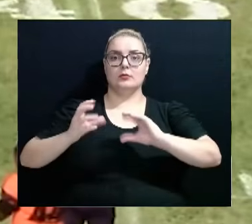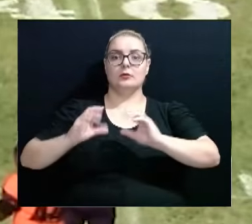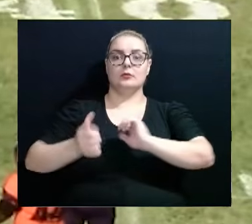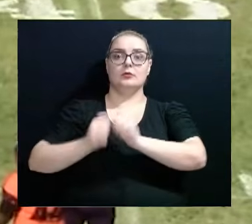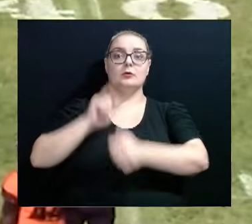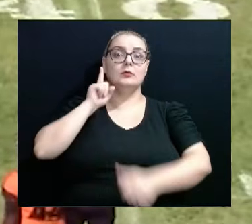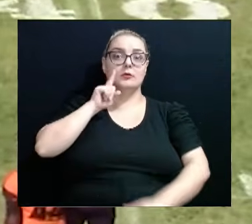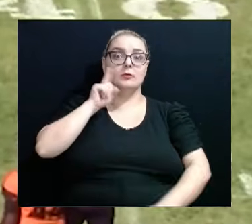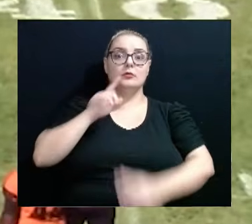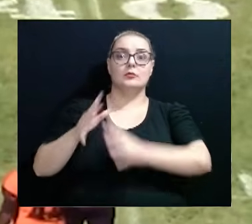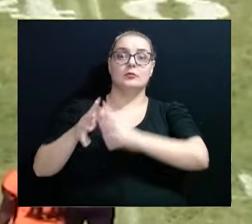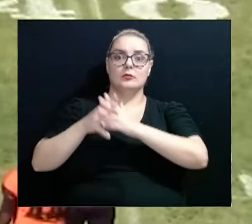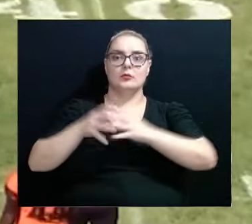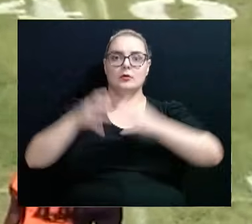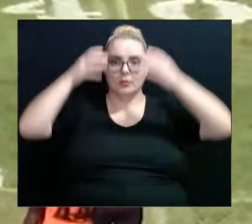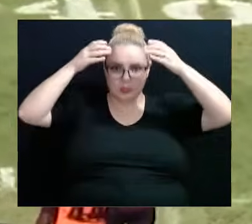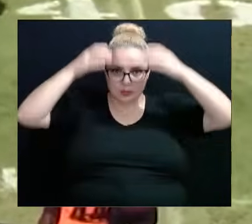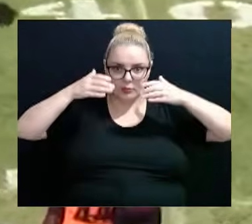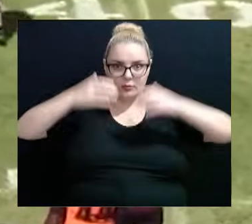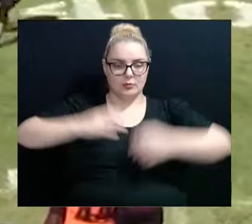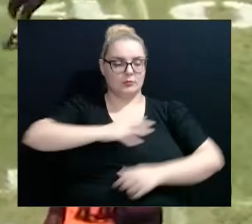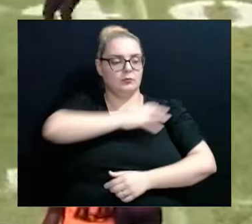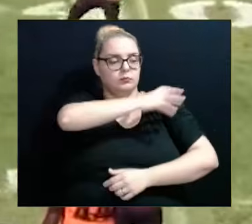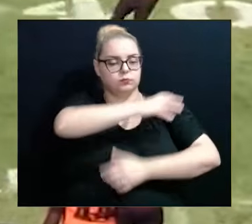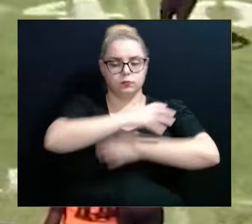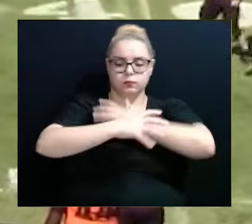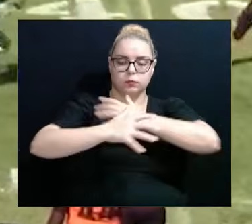atletas, mais comissão técnica.